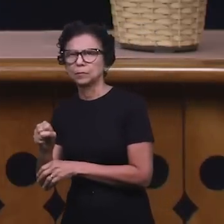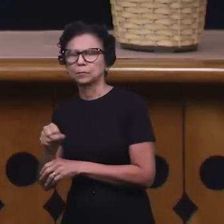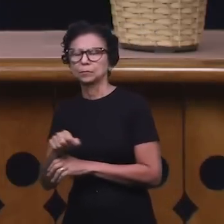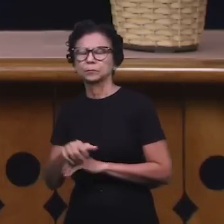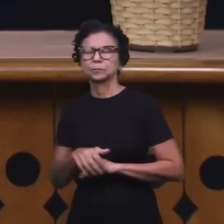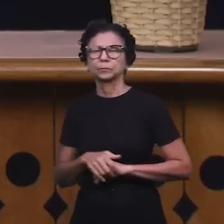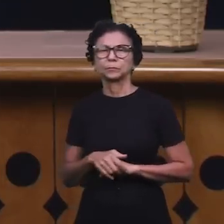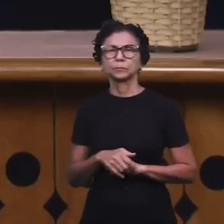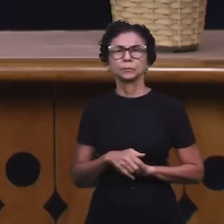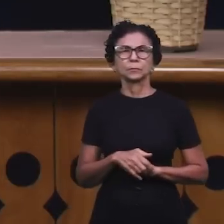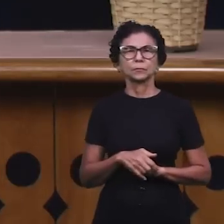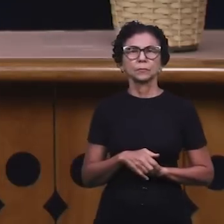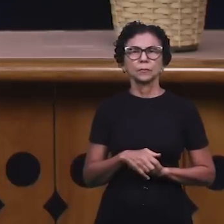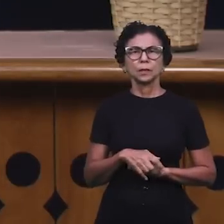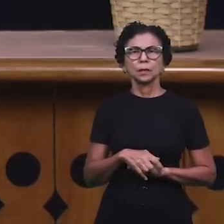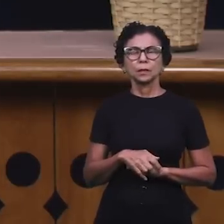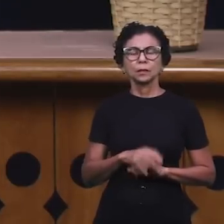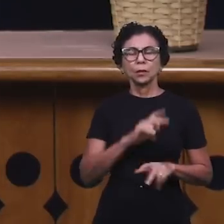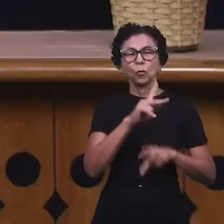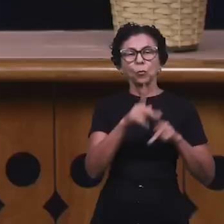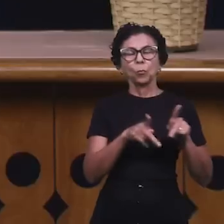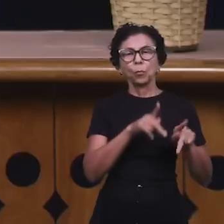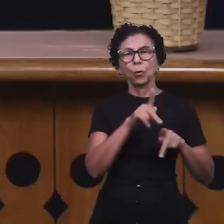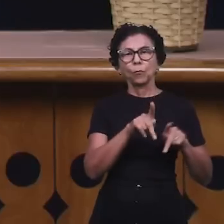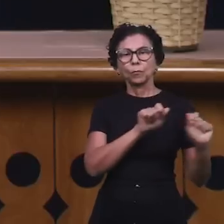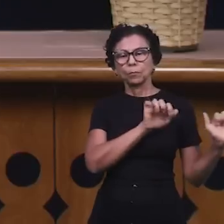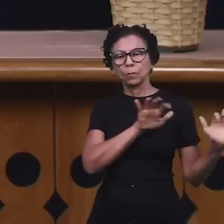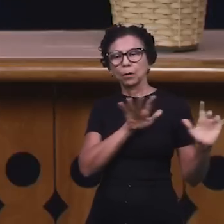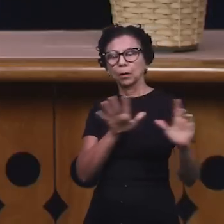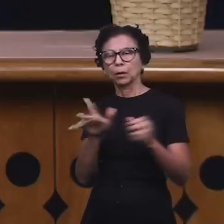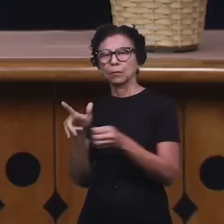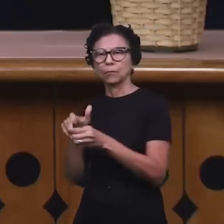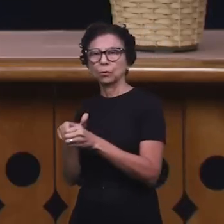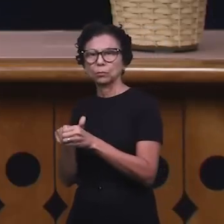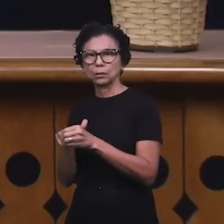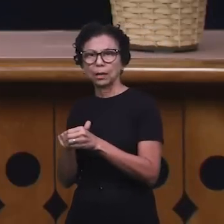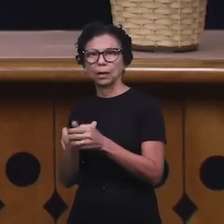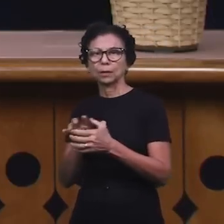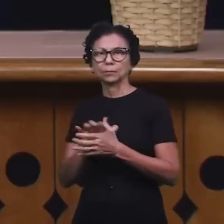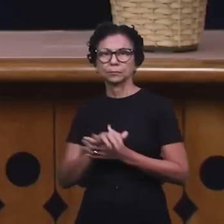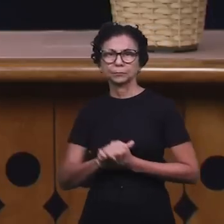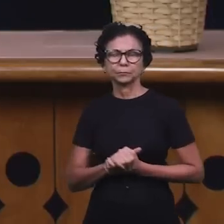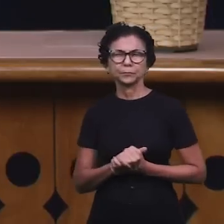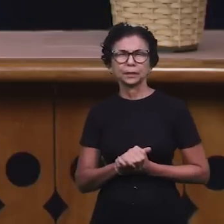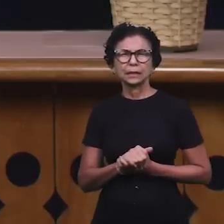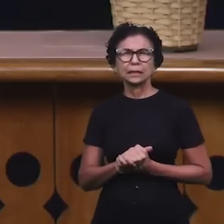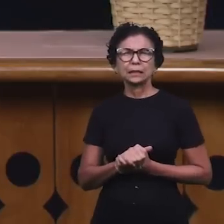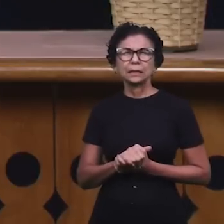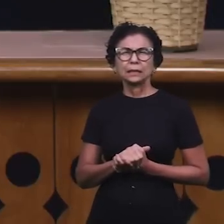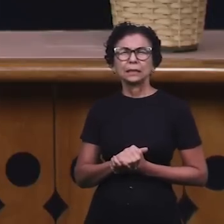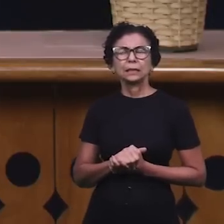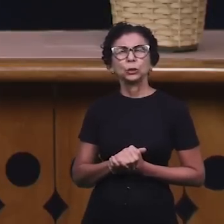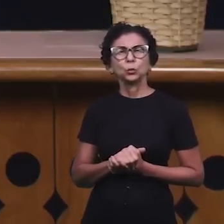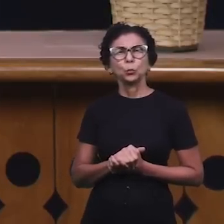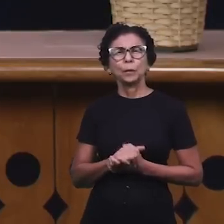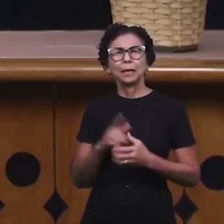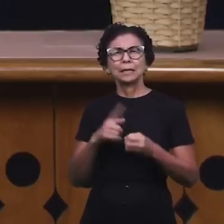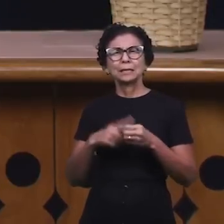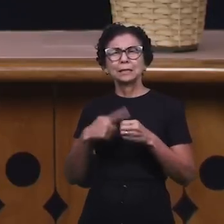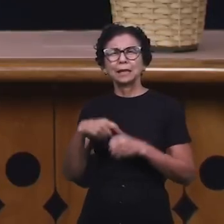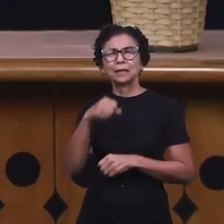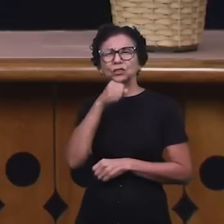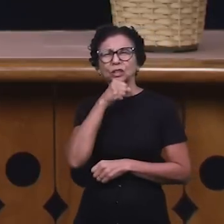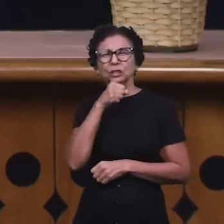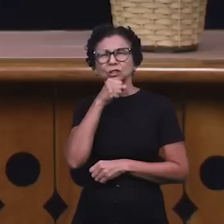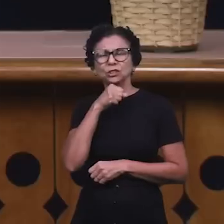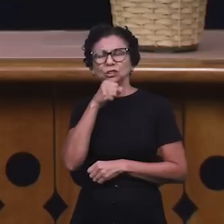para a terra. O segundo sinal é tomar posse da cidade velha de Jerusalém, que é a cidade profética, a cidade de